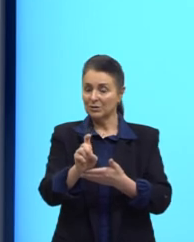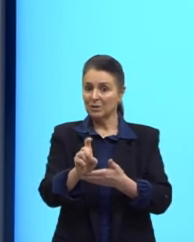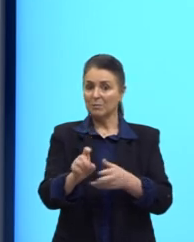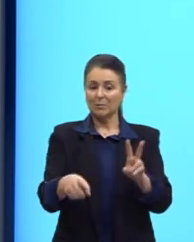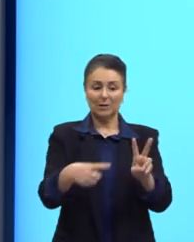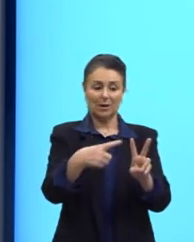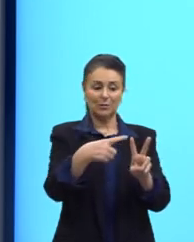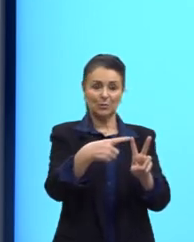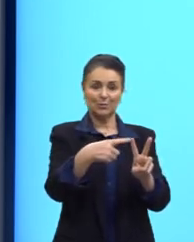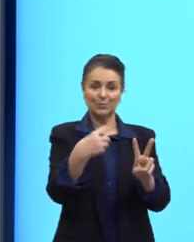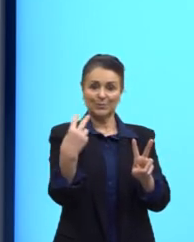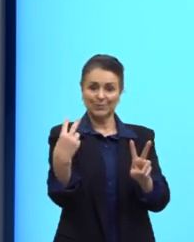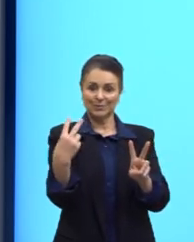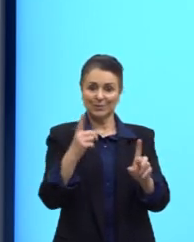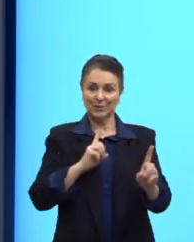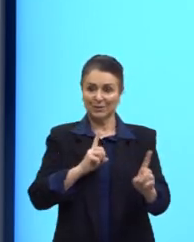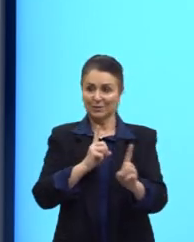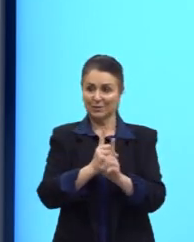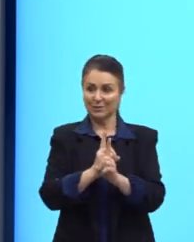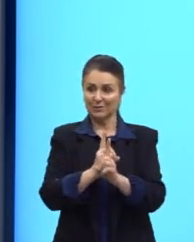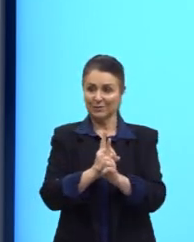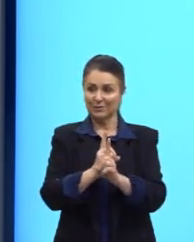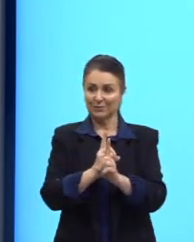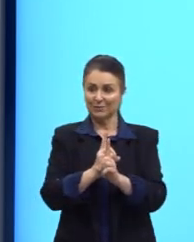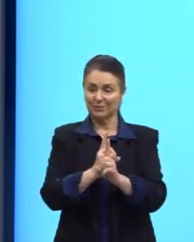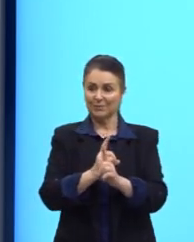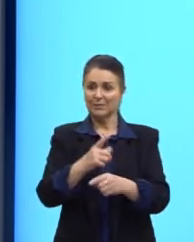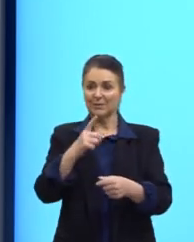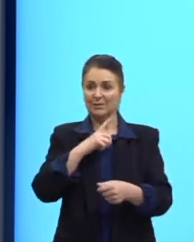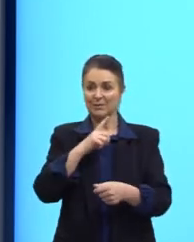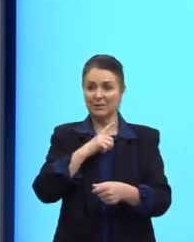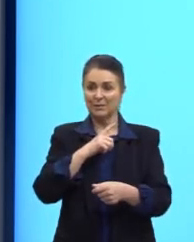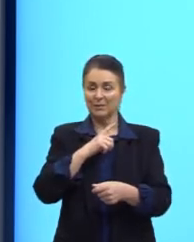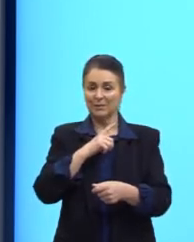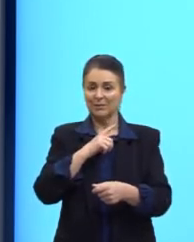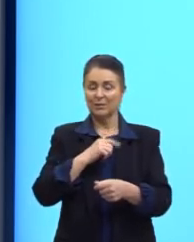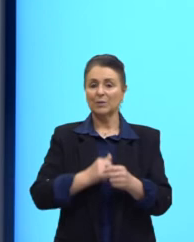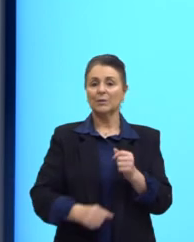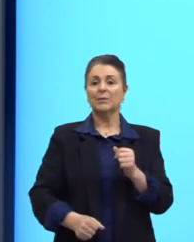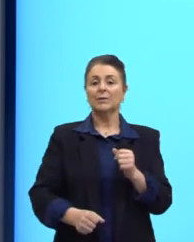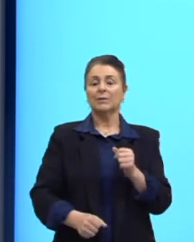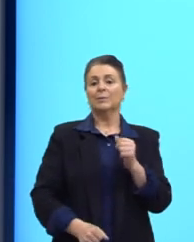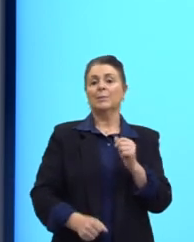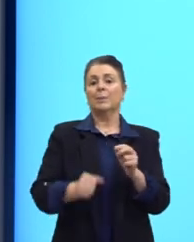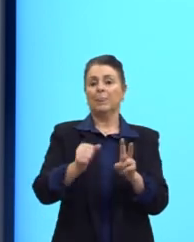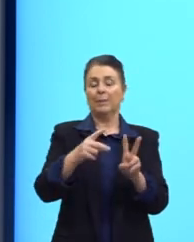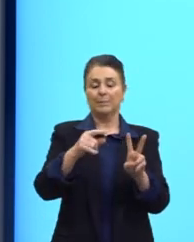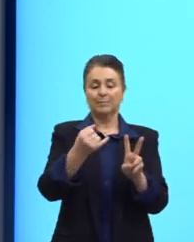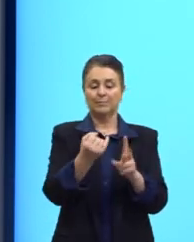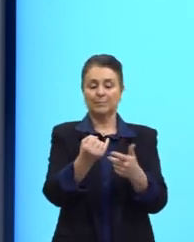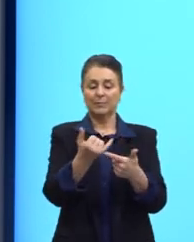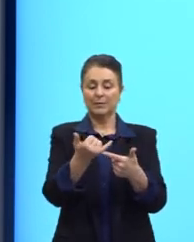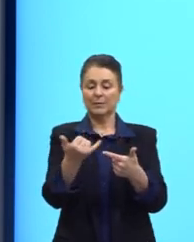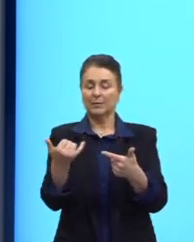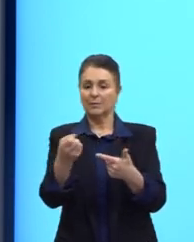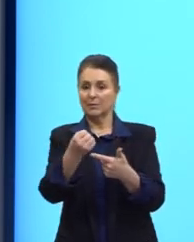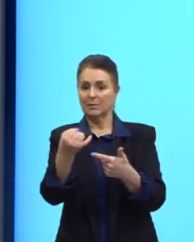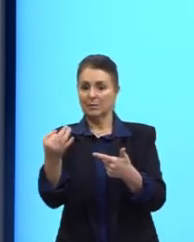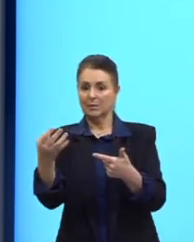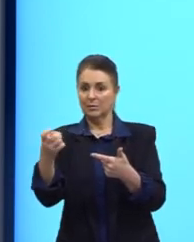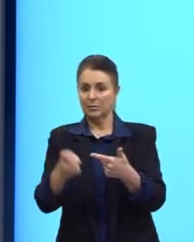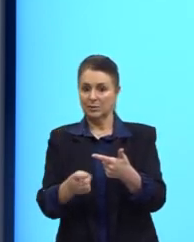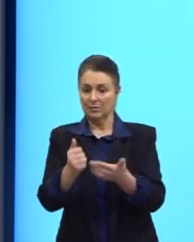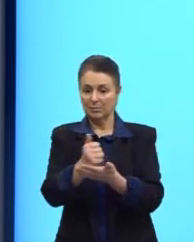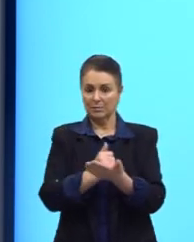Raízes que nós encontramos então nós teríamos logaritmo de X na base 2 igual